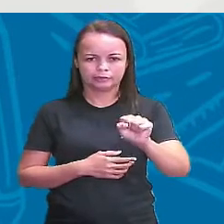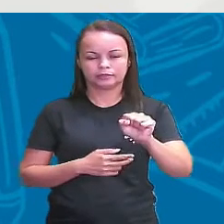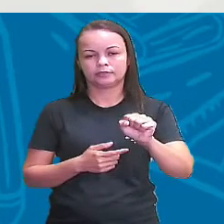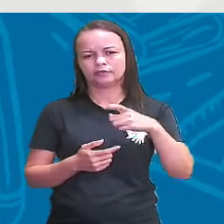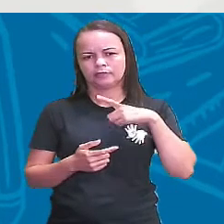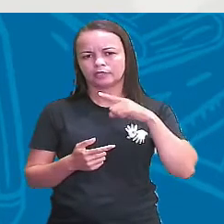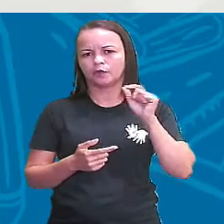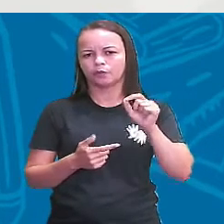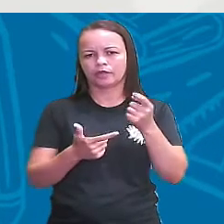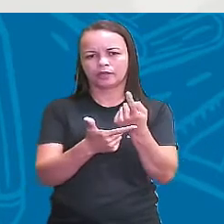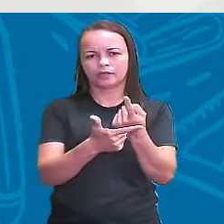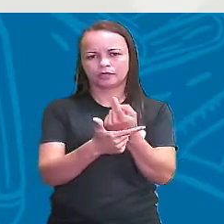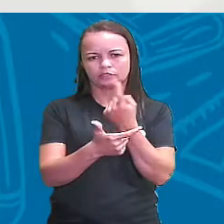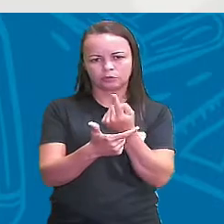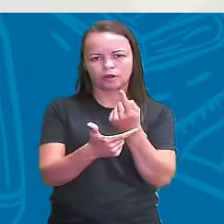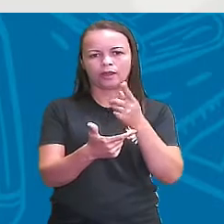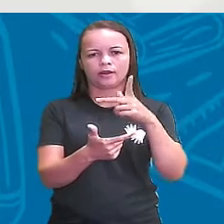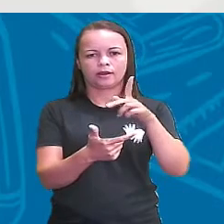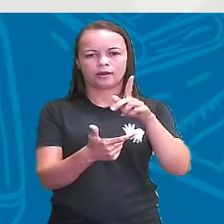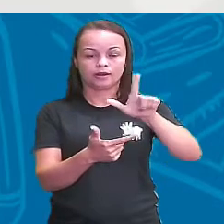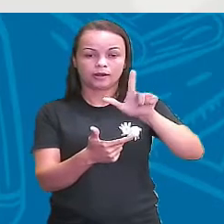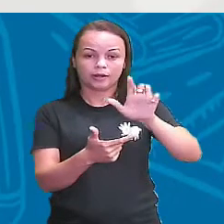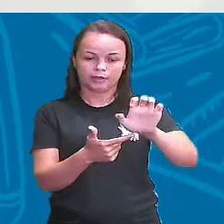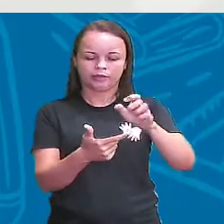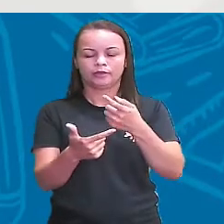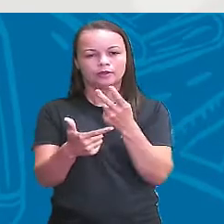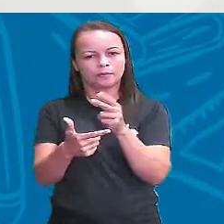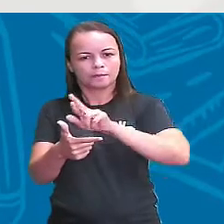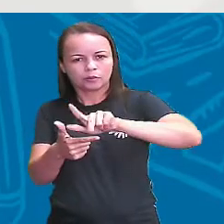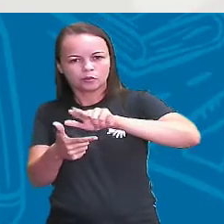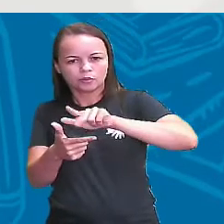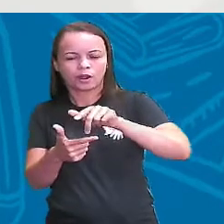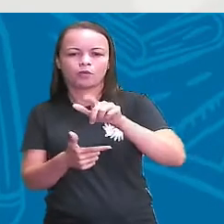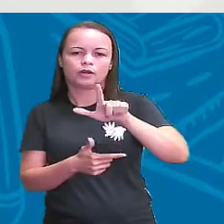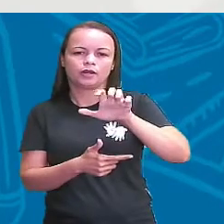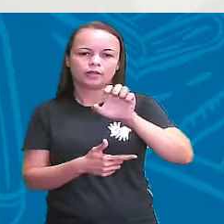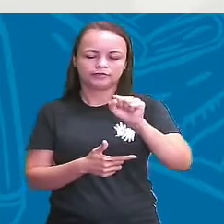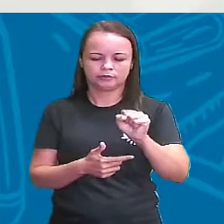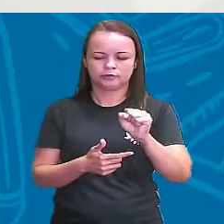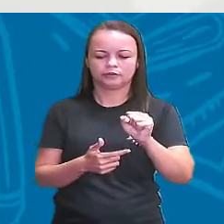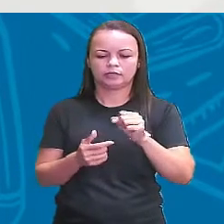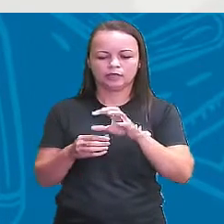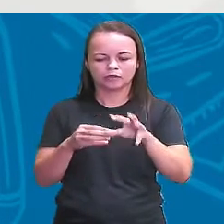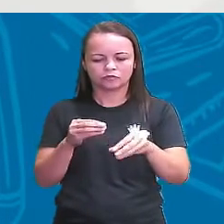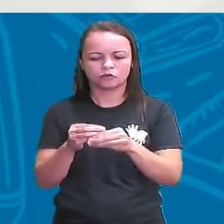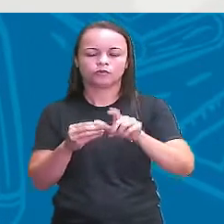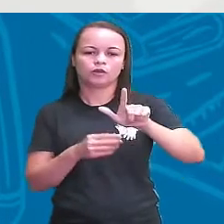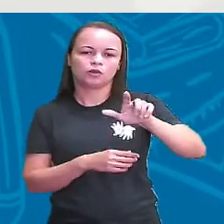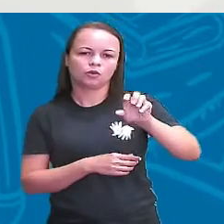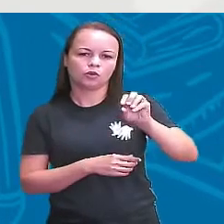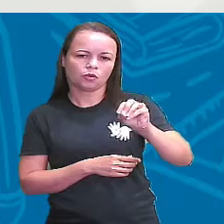plural, vem antes das formas lo, lá, los e